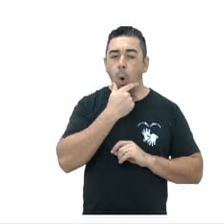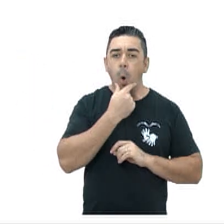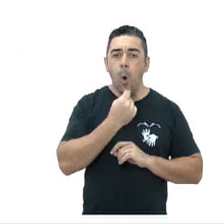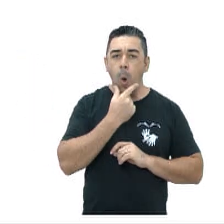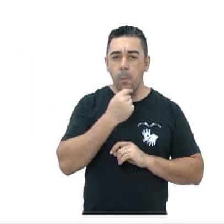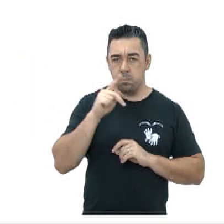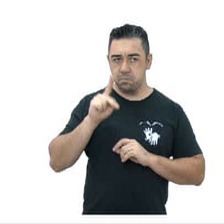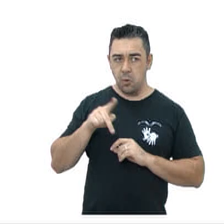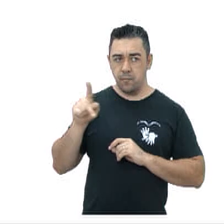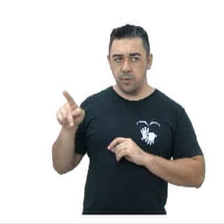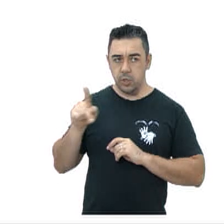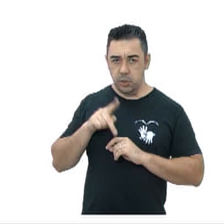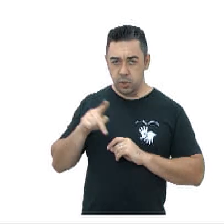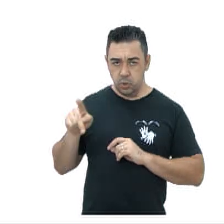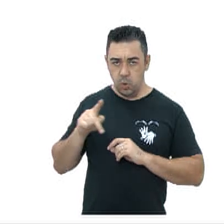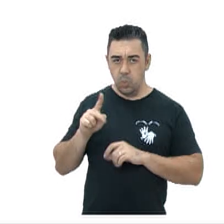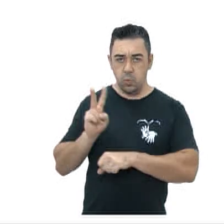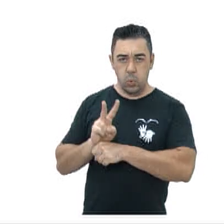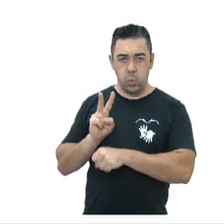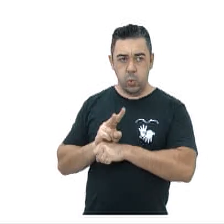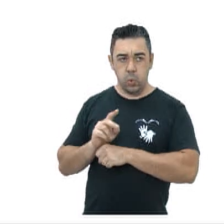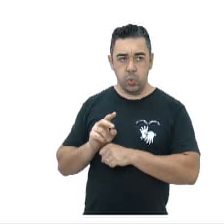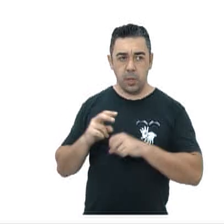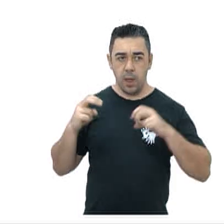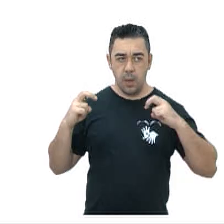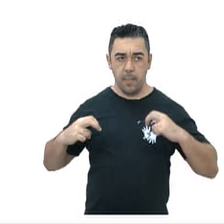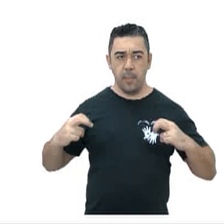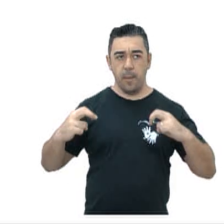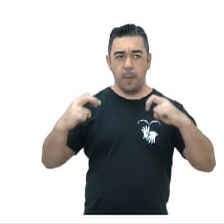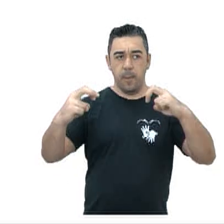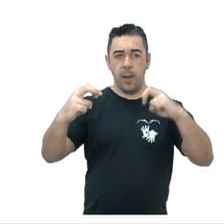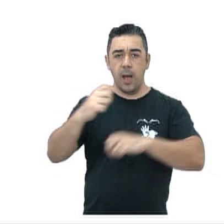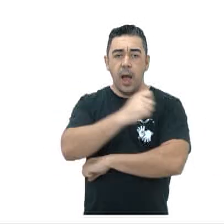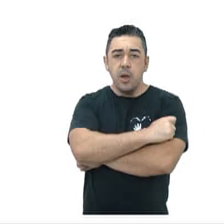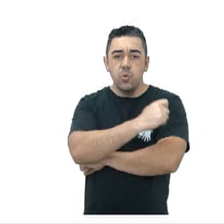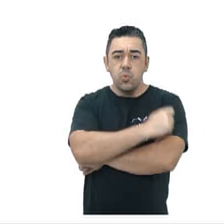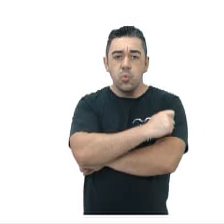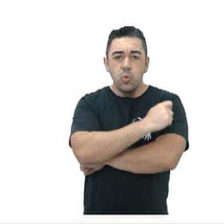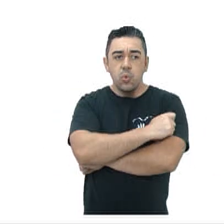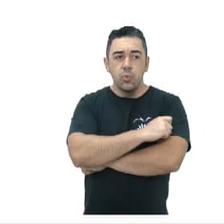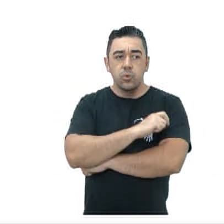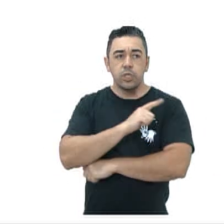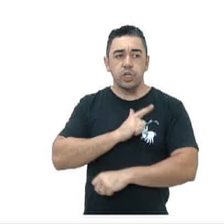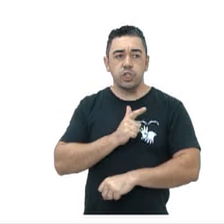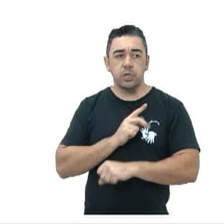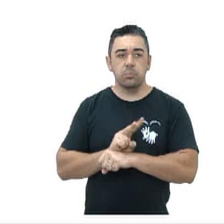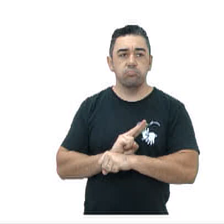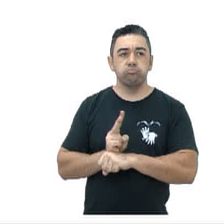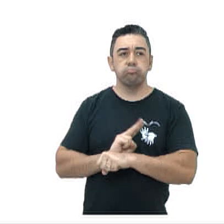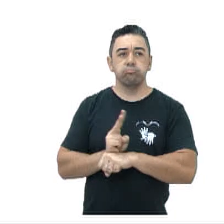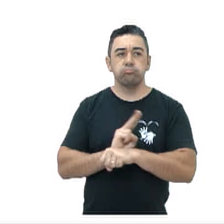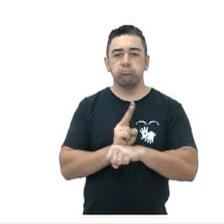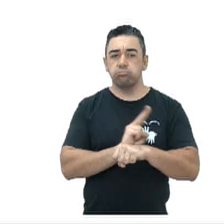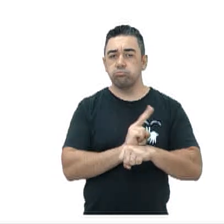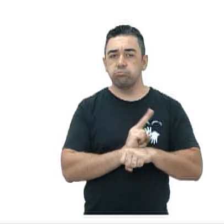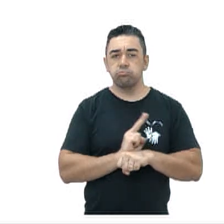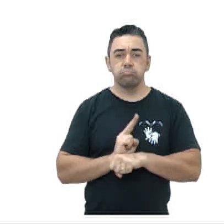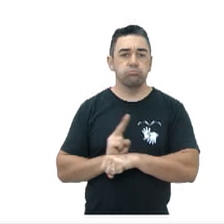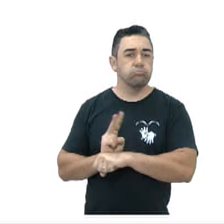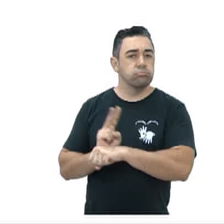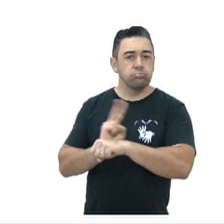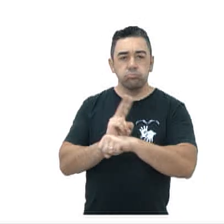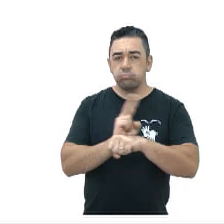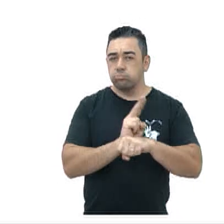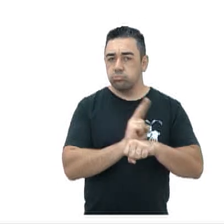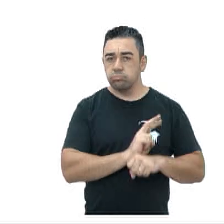aquele que cuida, que seria o seu professor em sala, os alunos. Né? E aqui seria um supervisor ou um monitor, aquele que auxilia o mestre, que também a gente